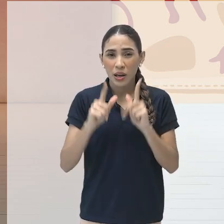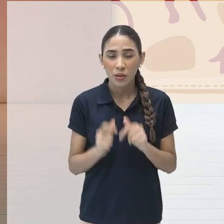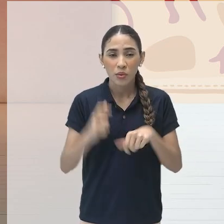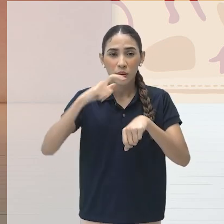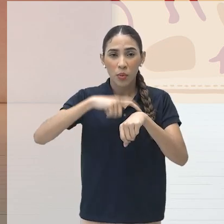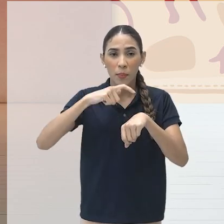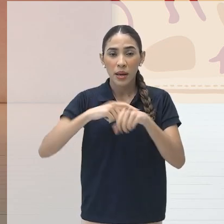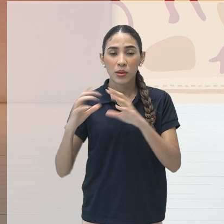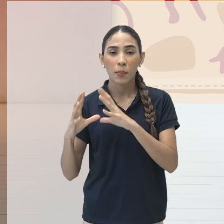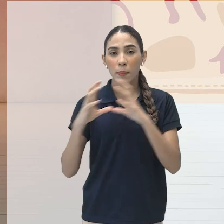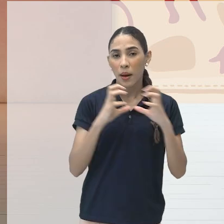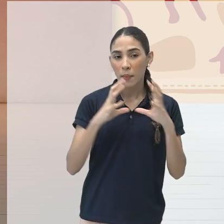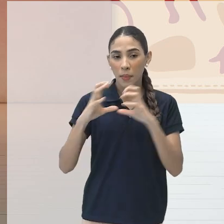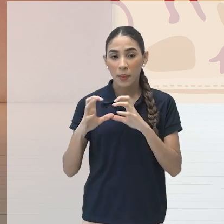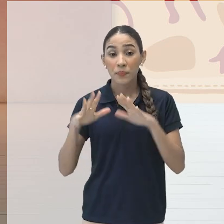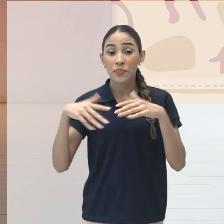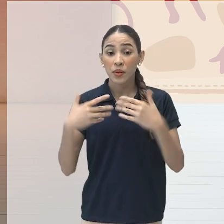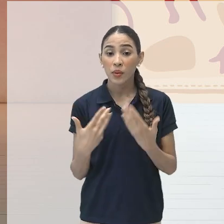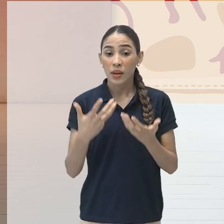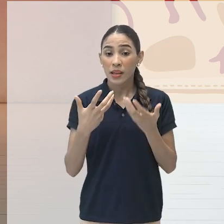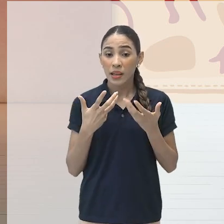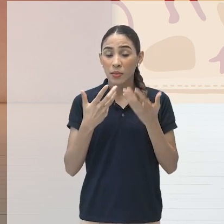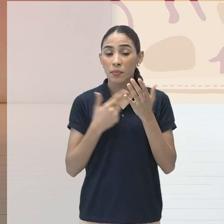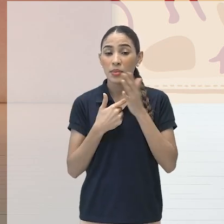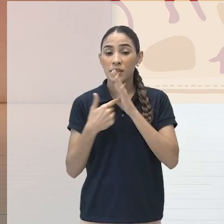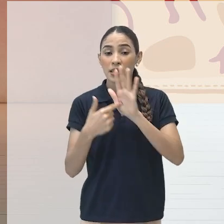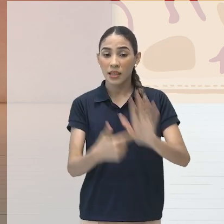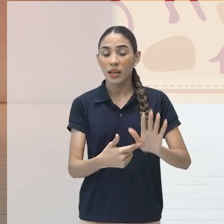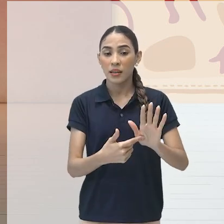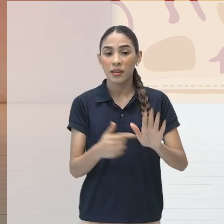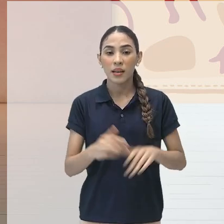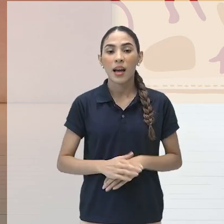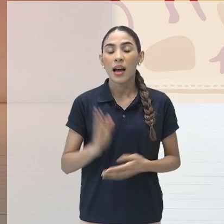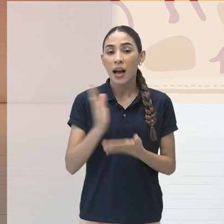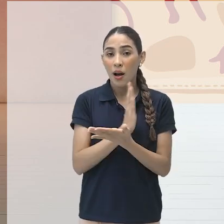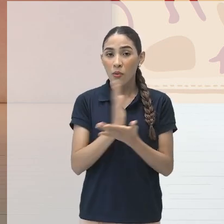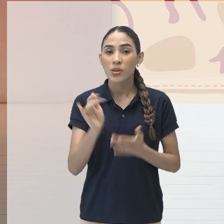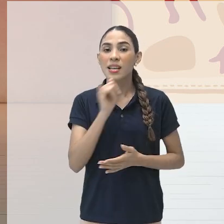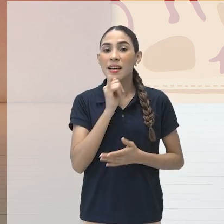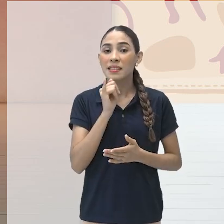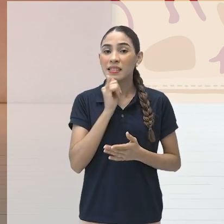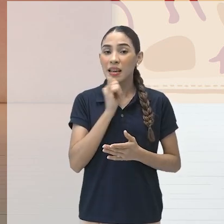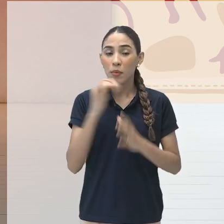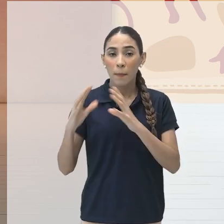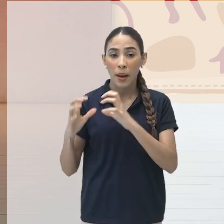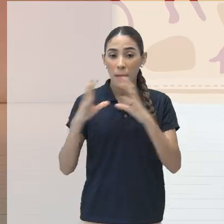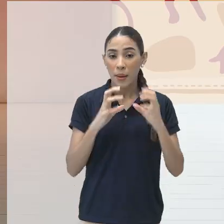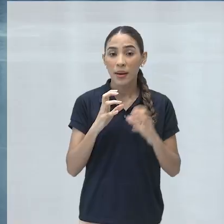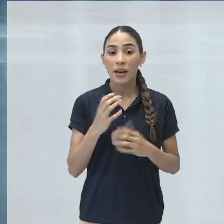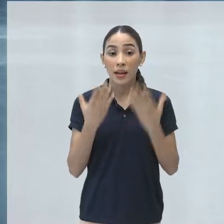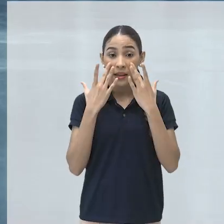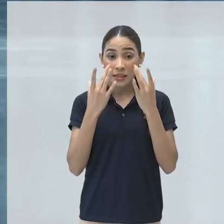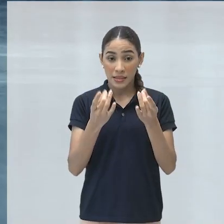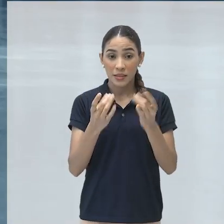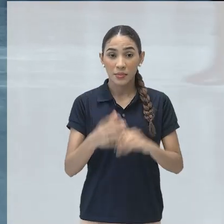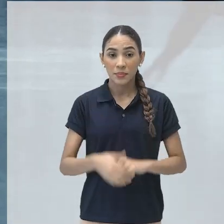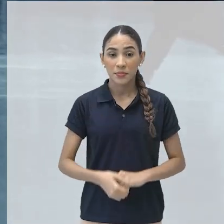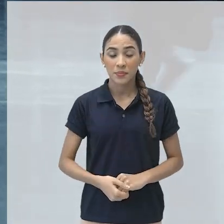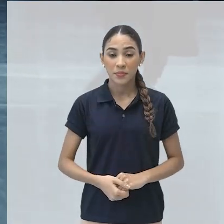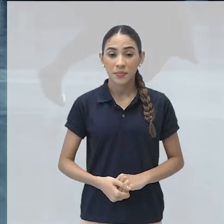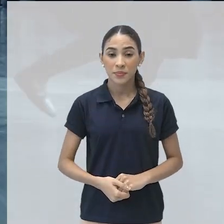dessas lutas. E aí eu quero demonstrar para vocês alguns exemplos de lutas. Observem aí.